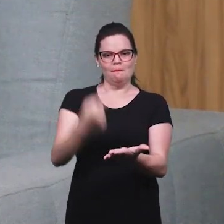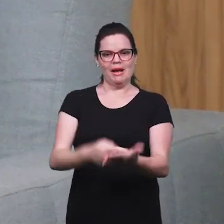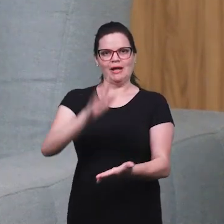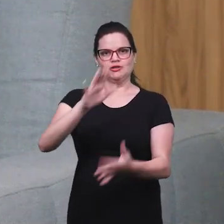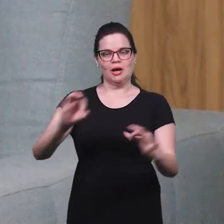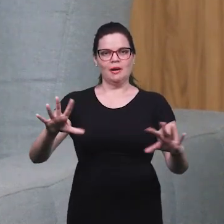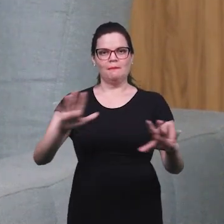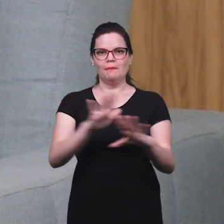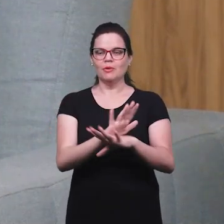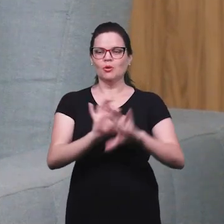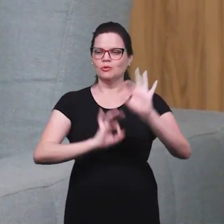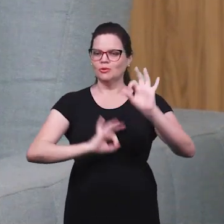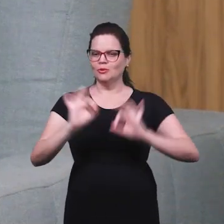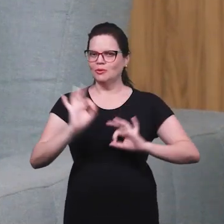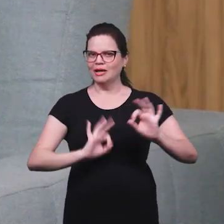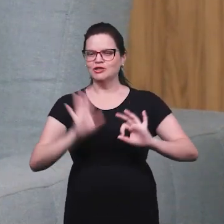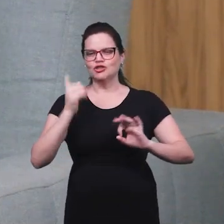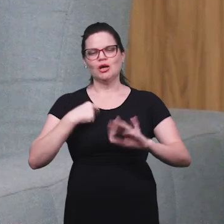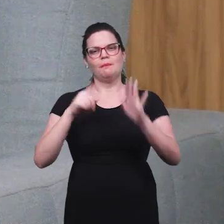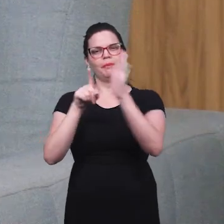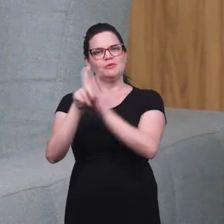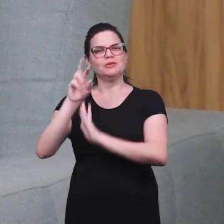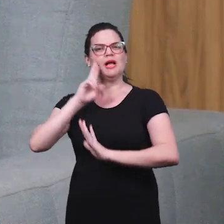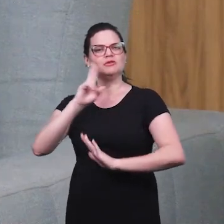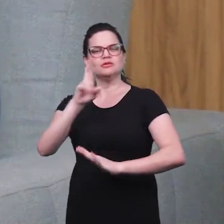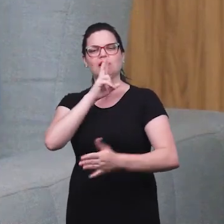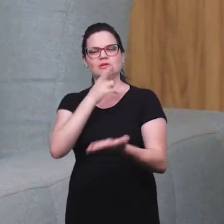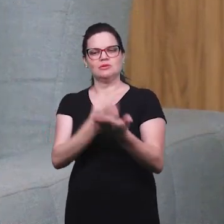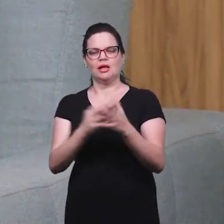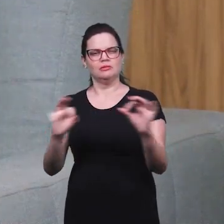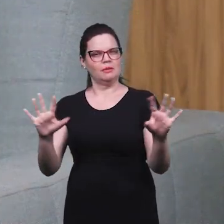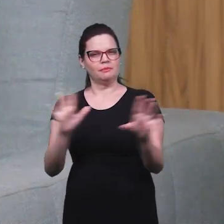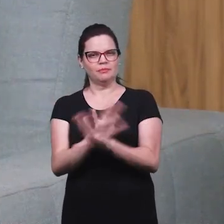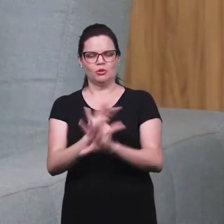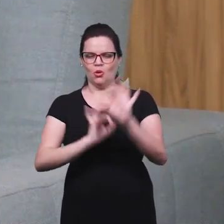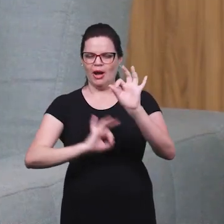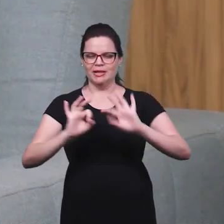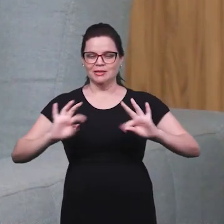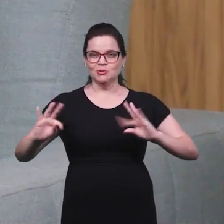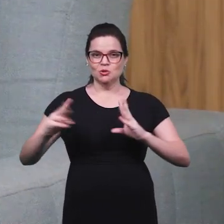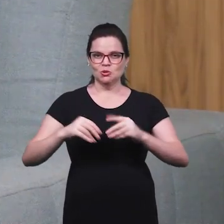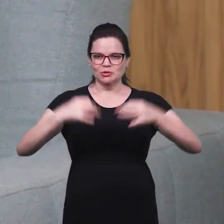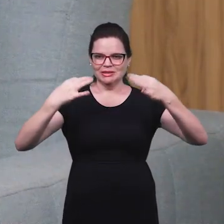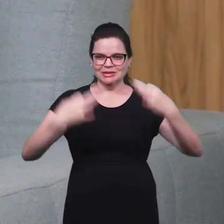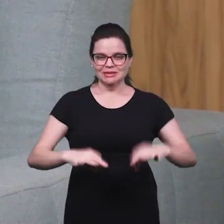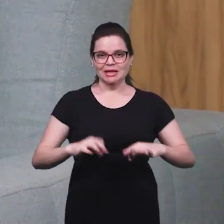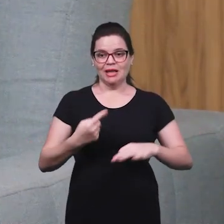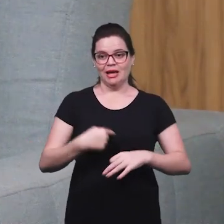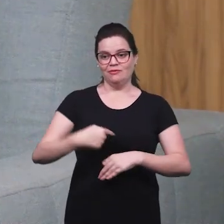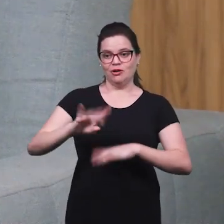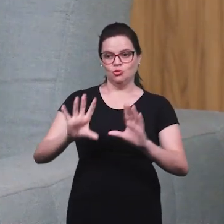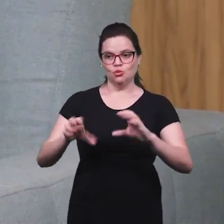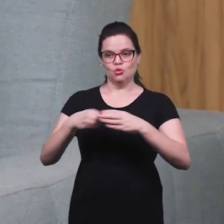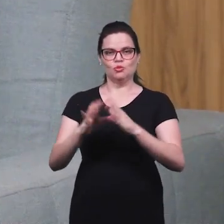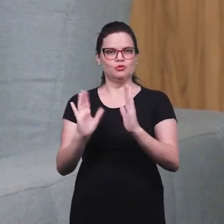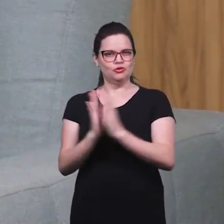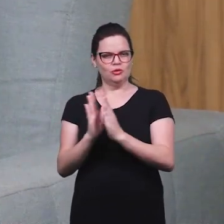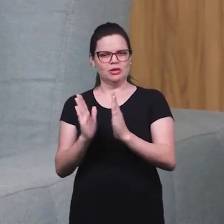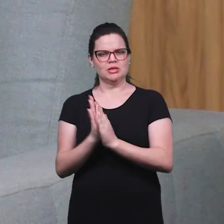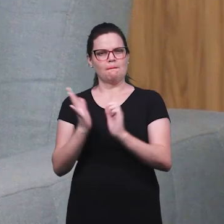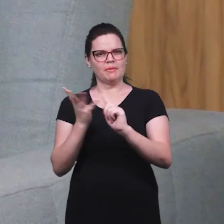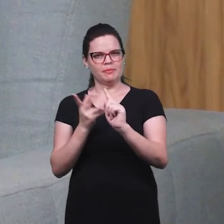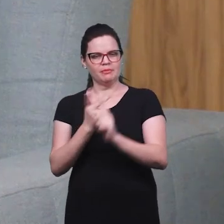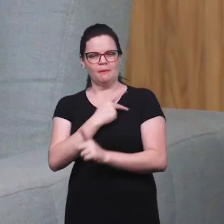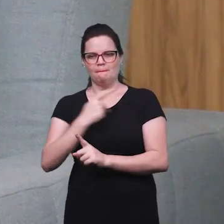marcado, tudo já organizado, já consultaram, buscaram o Senhor, organizaram ali a data e vão passar no grupo de intercessão, né?